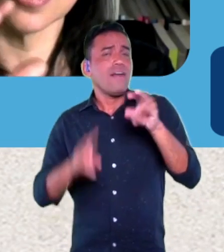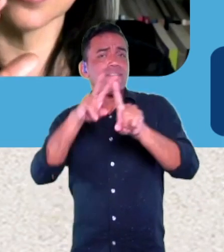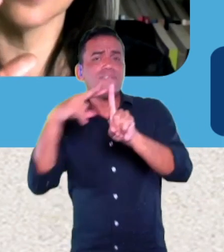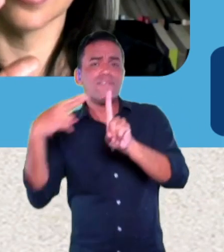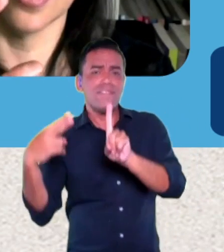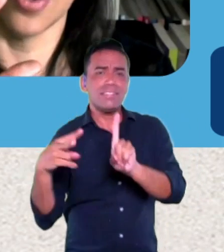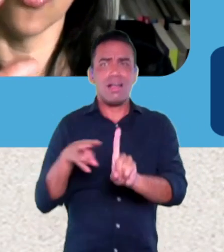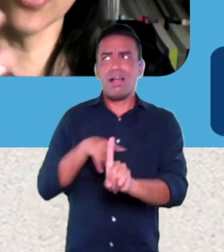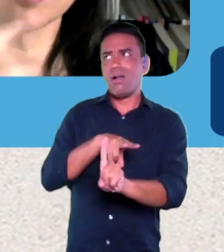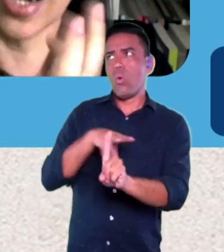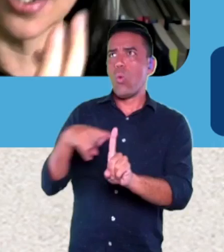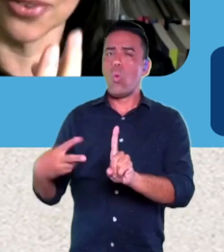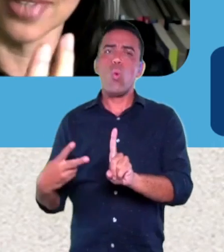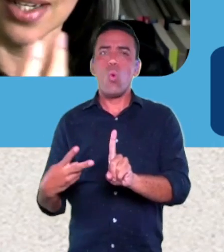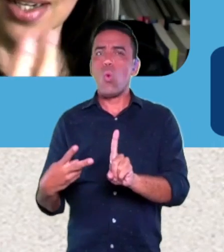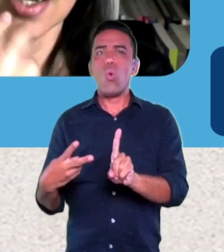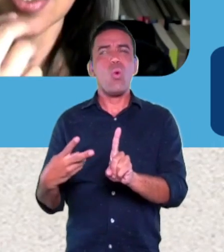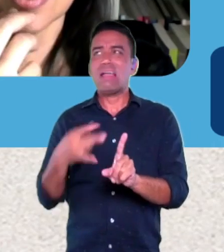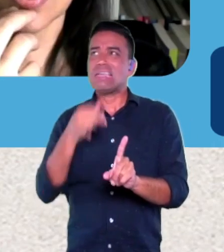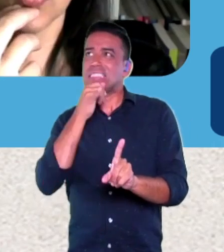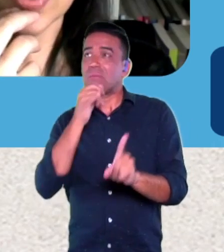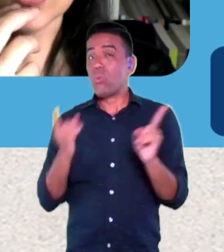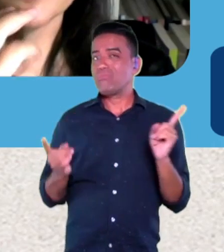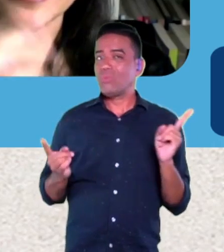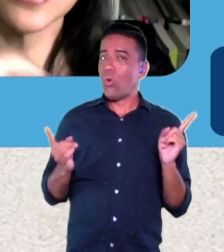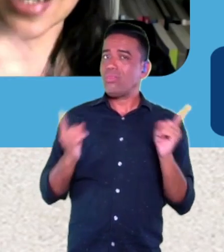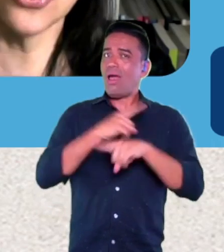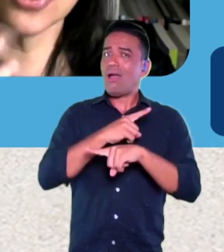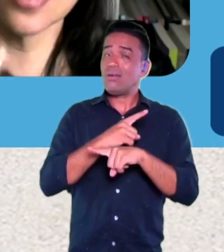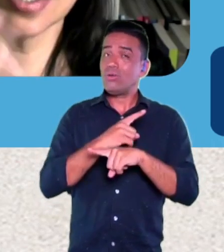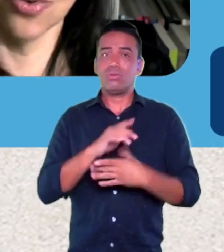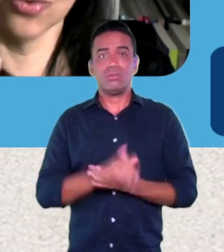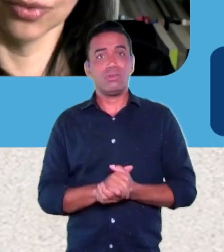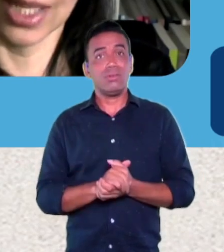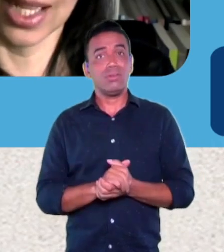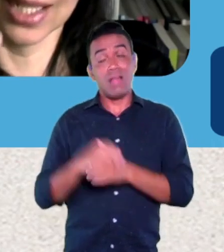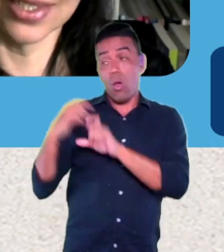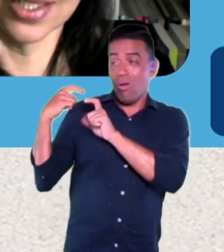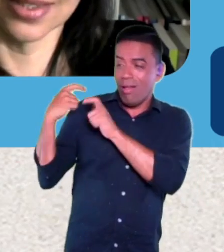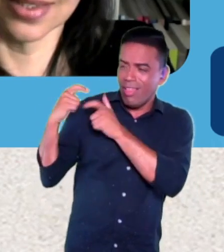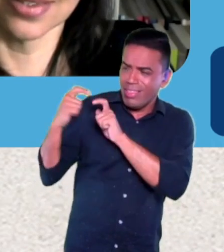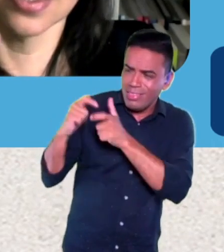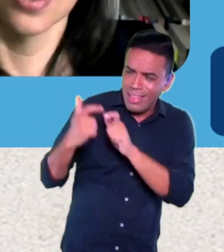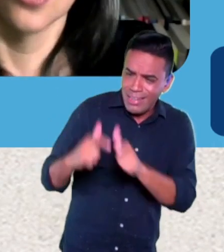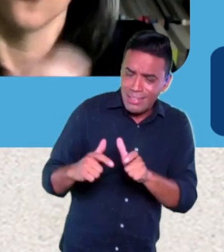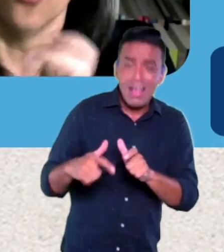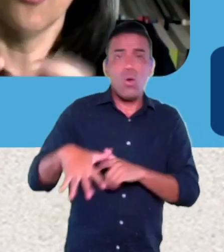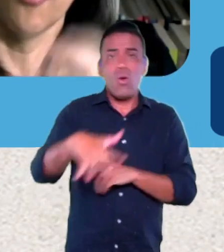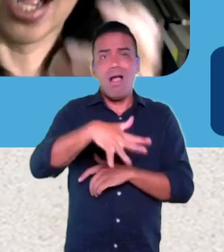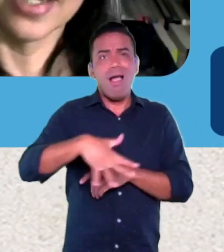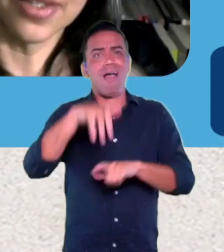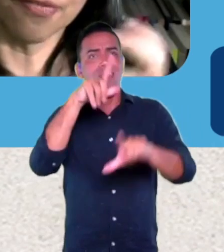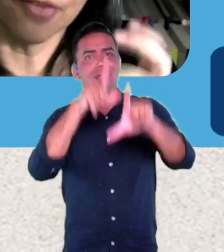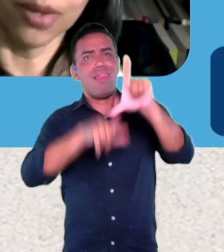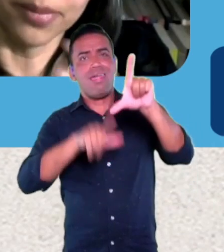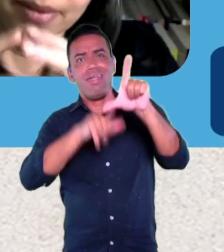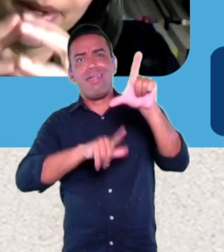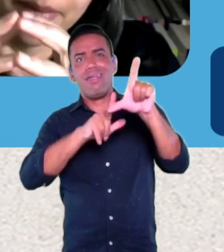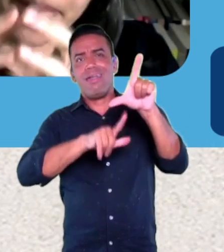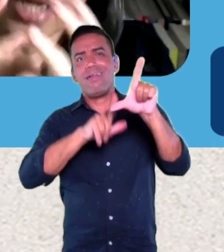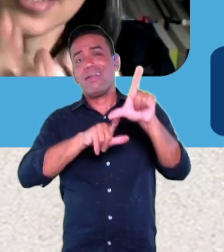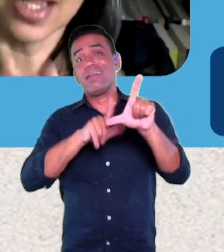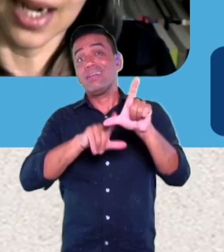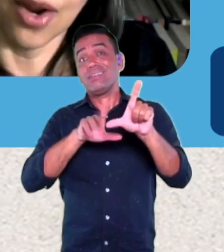chamar assim, ao contrário, né? Porque quanto mais tradição na área de letras, como uma área que